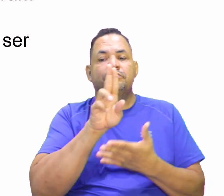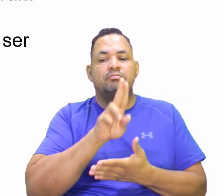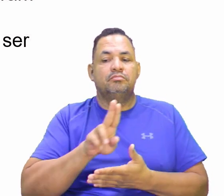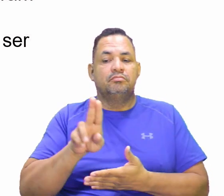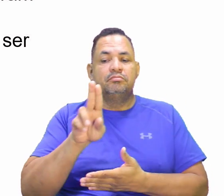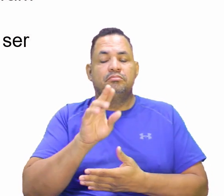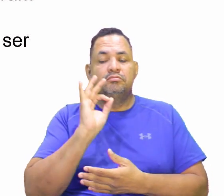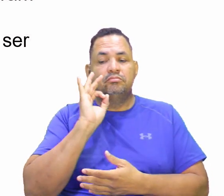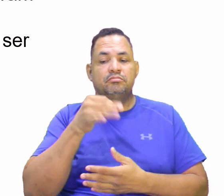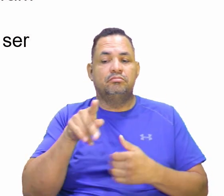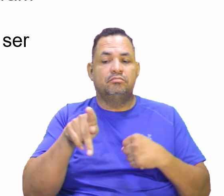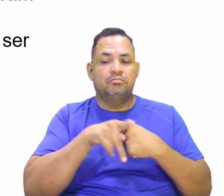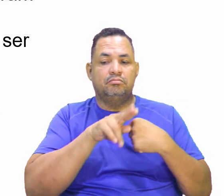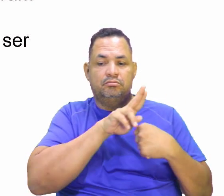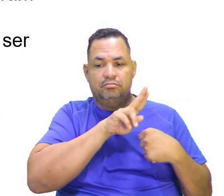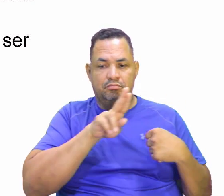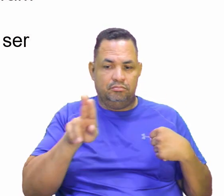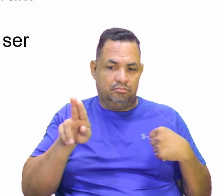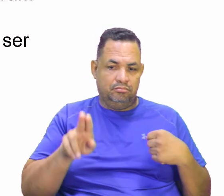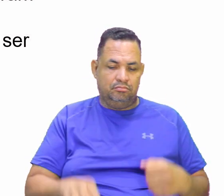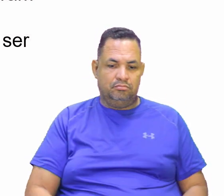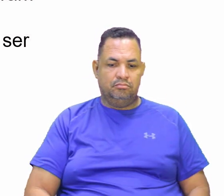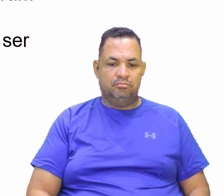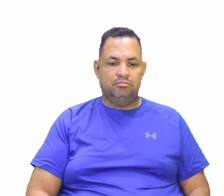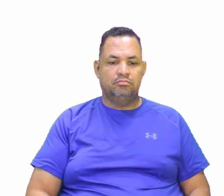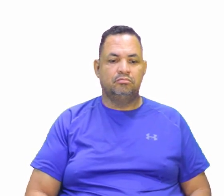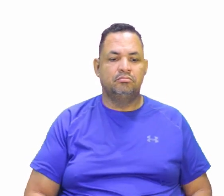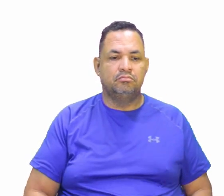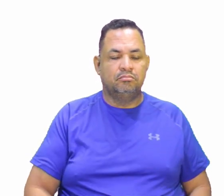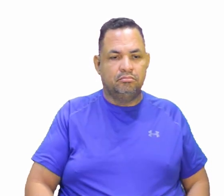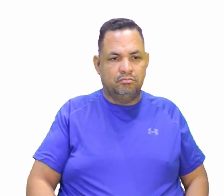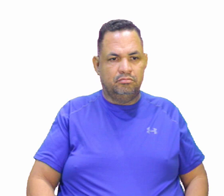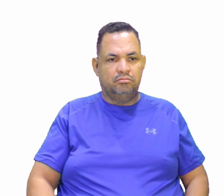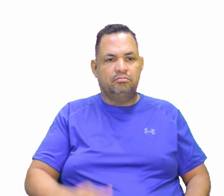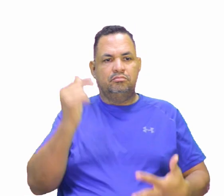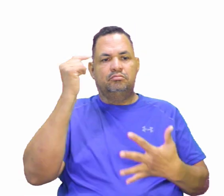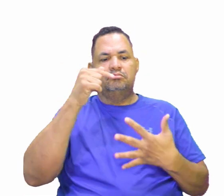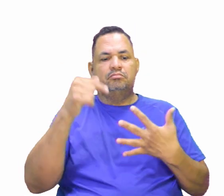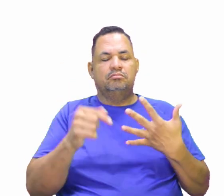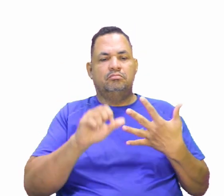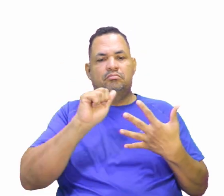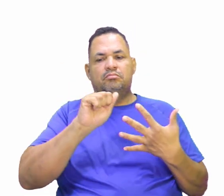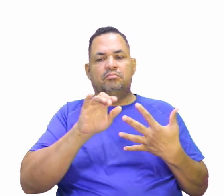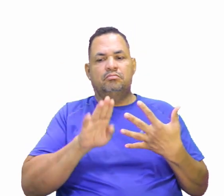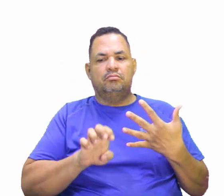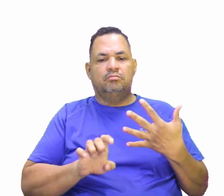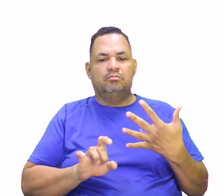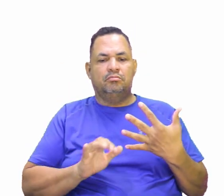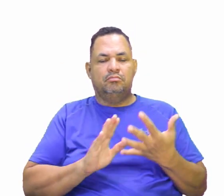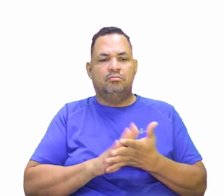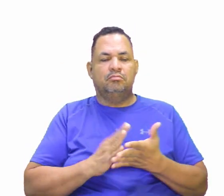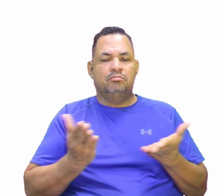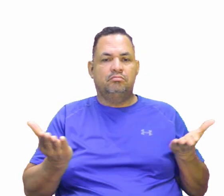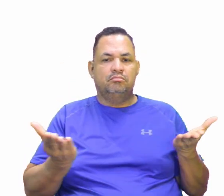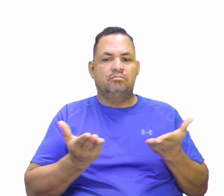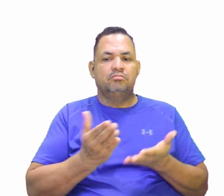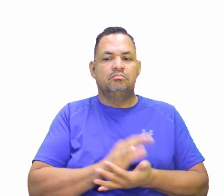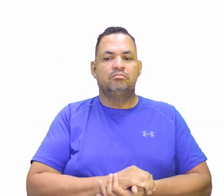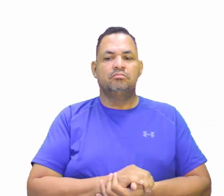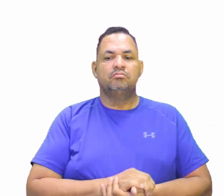empregada corretamente. Tá certo? Então, vamos lá. A, B, C, D ou E. Chegou aqui,